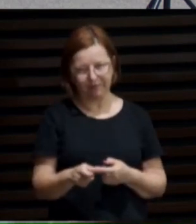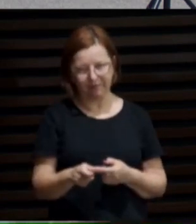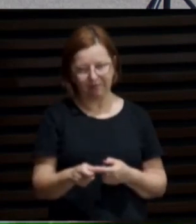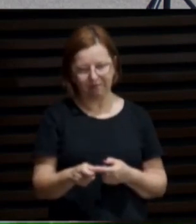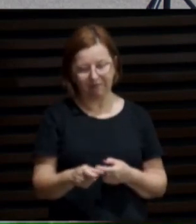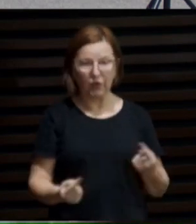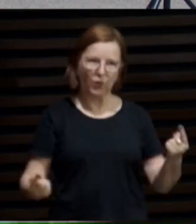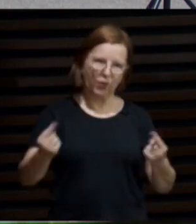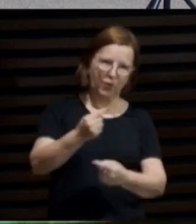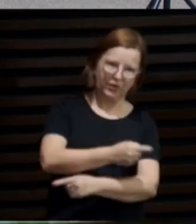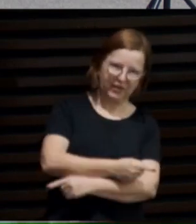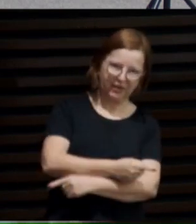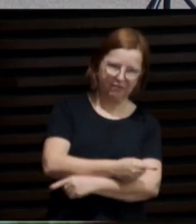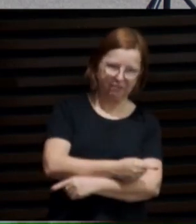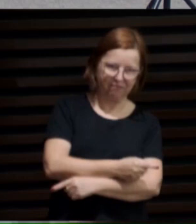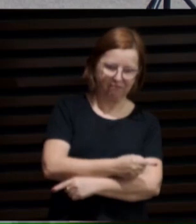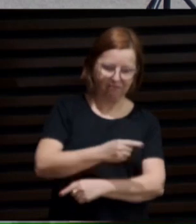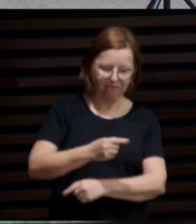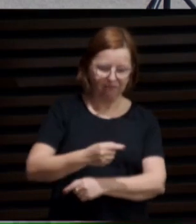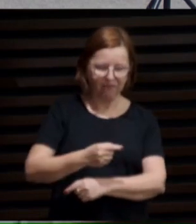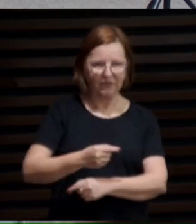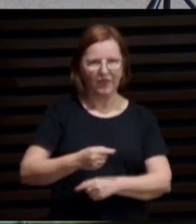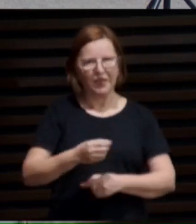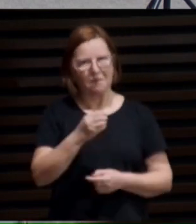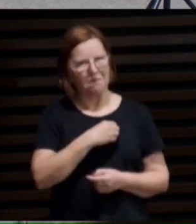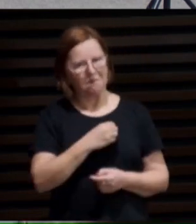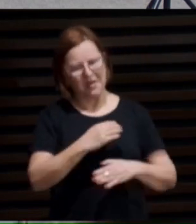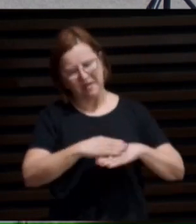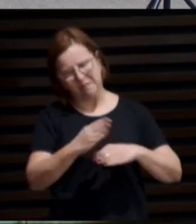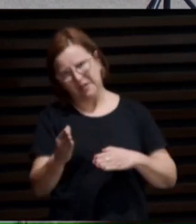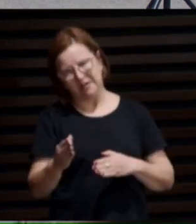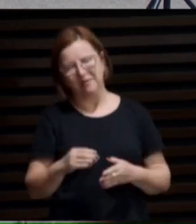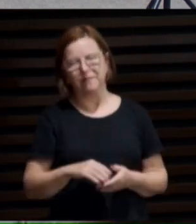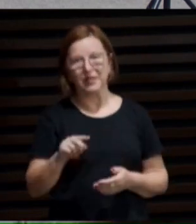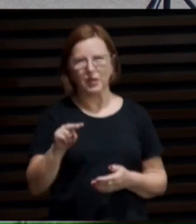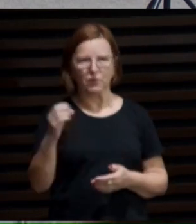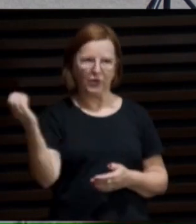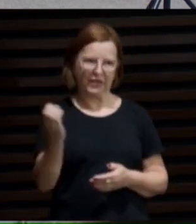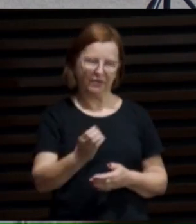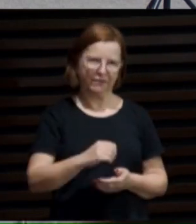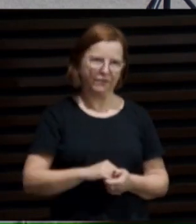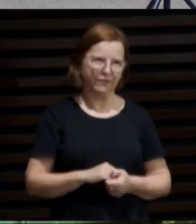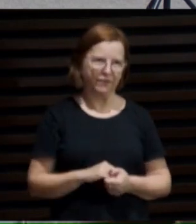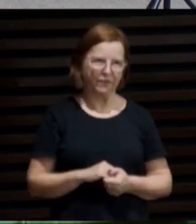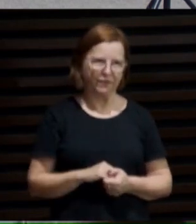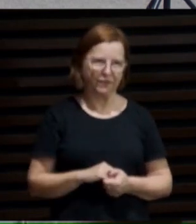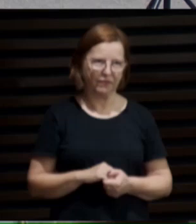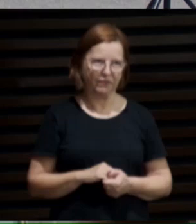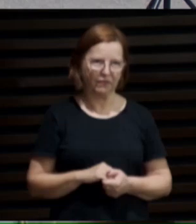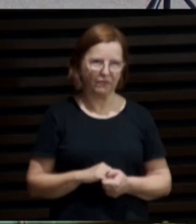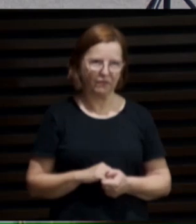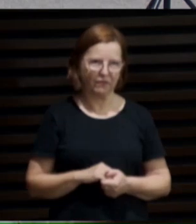leva mais ainda ao pecado e à ruína final, foi o que aconteceu com Caim. Agora, eu vou passar para o